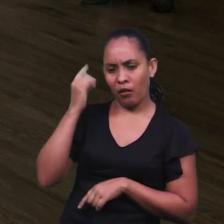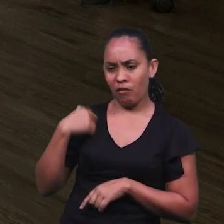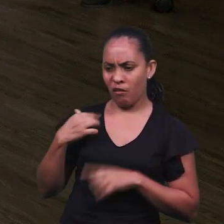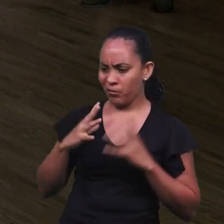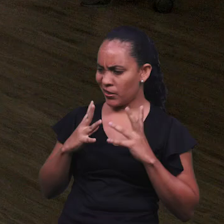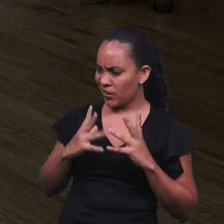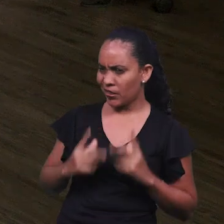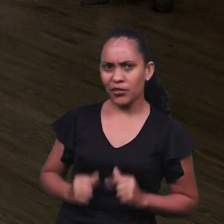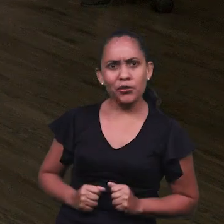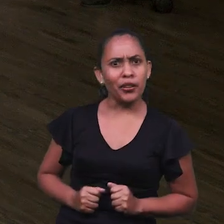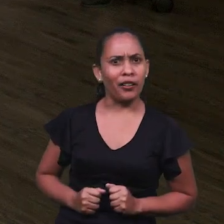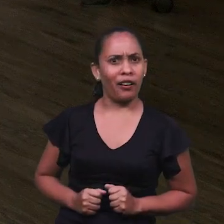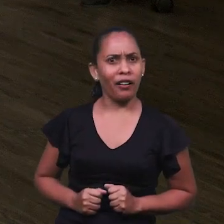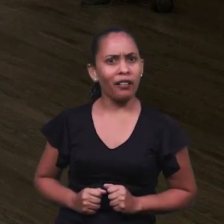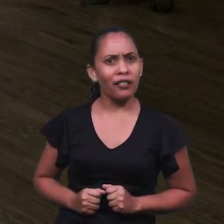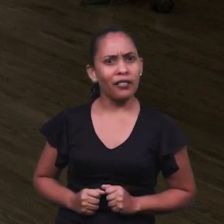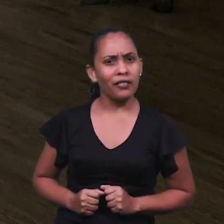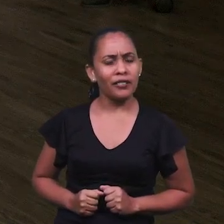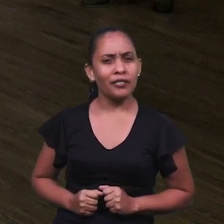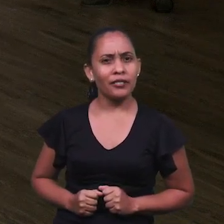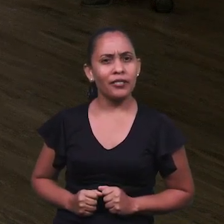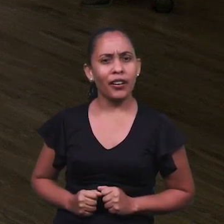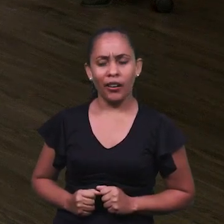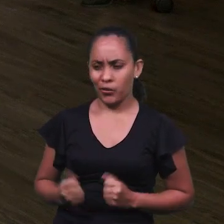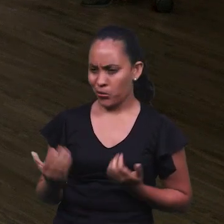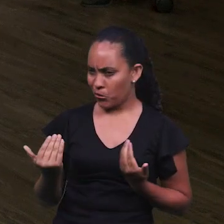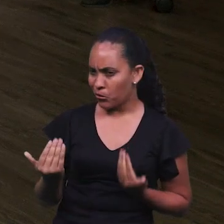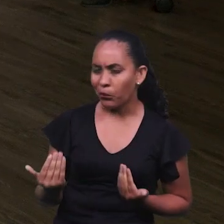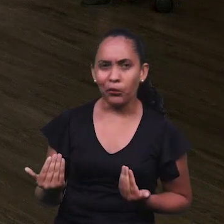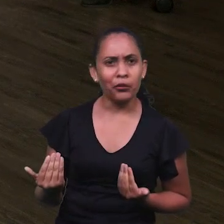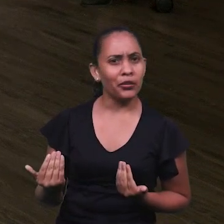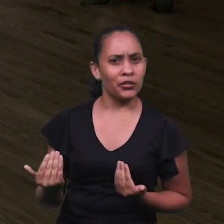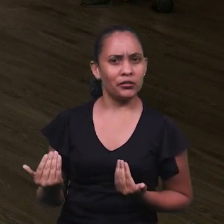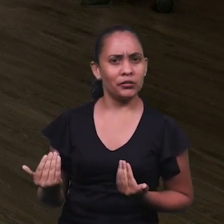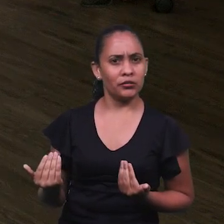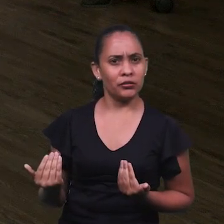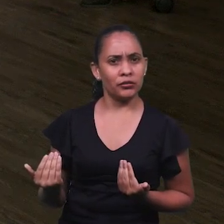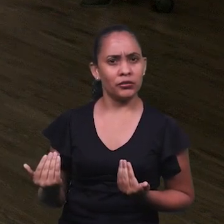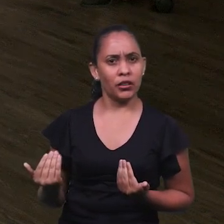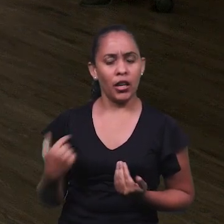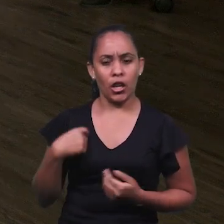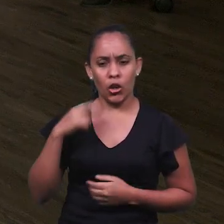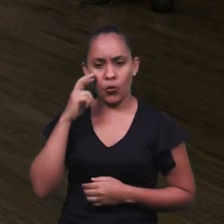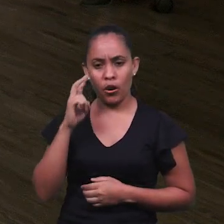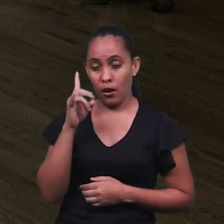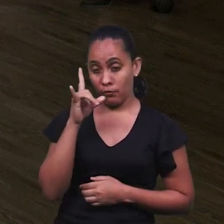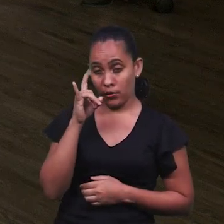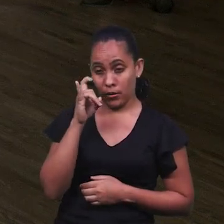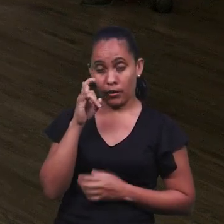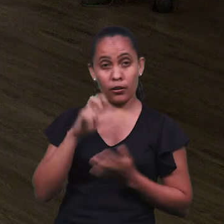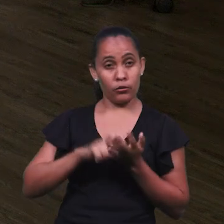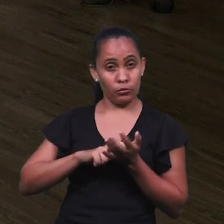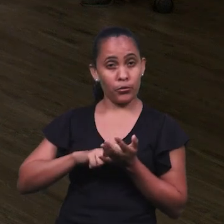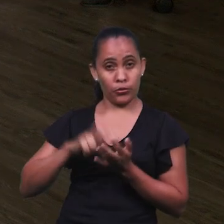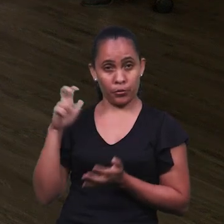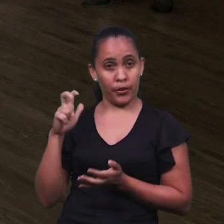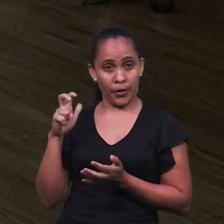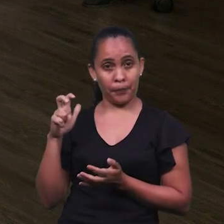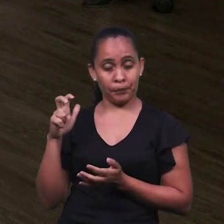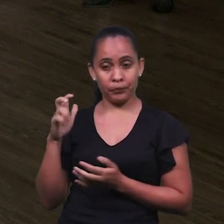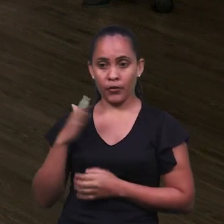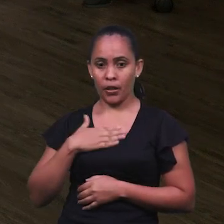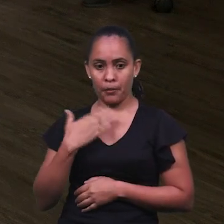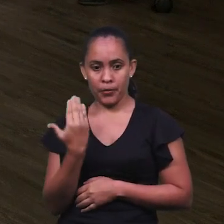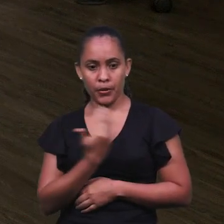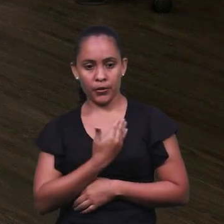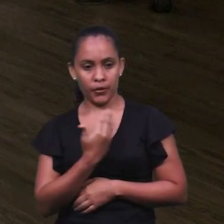eu me santificar, não vale a pena ser jovem. Vale a pena eu olhar aqui no Instagram, no domingo de manhã, e